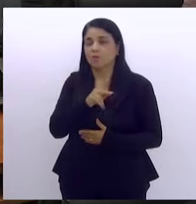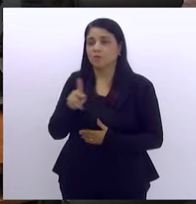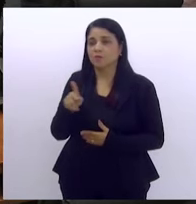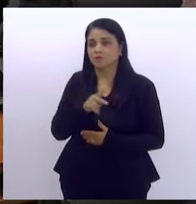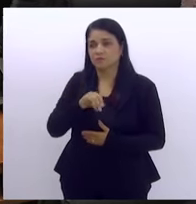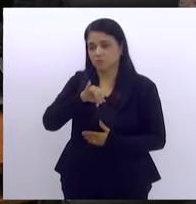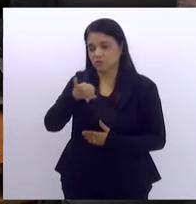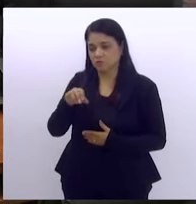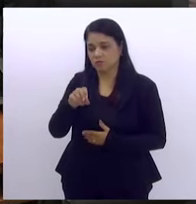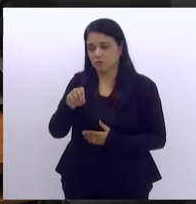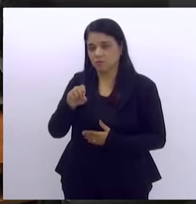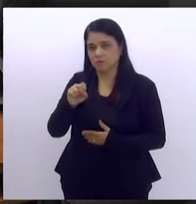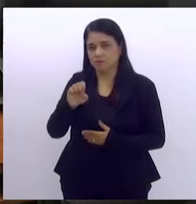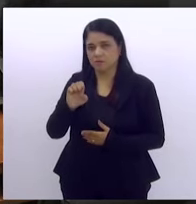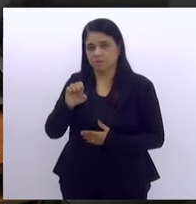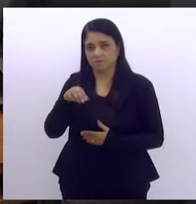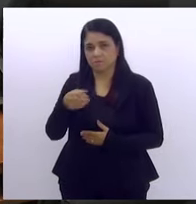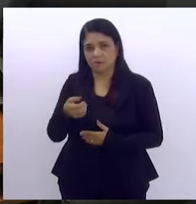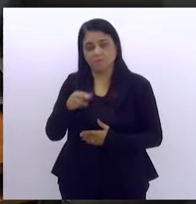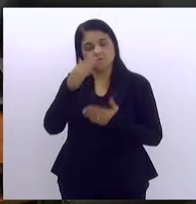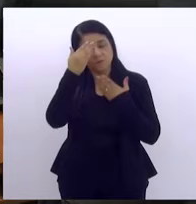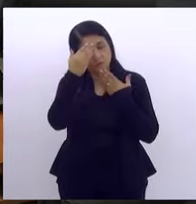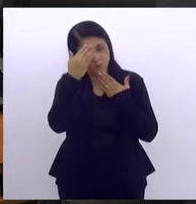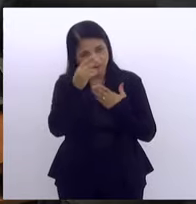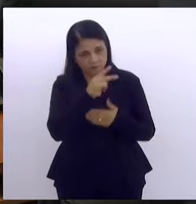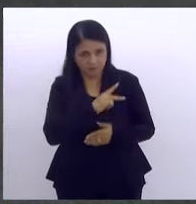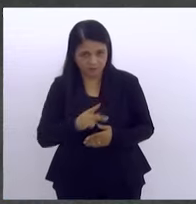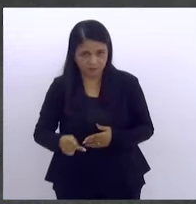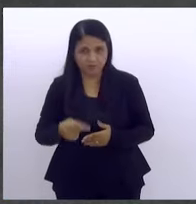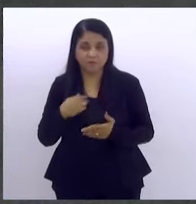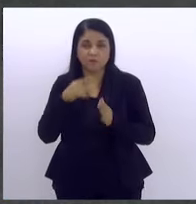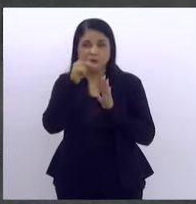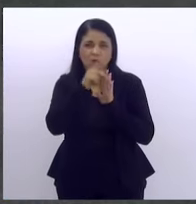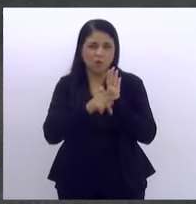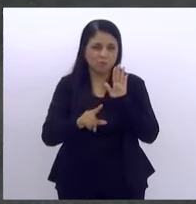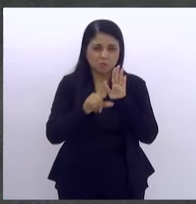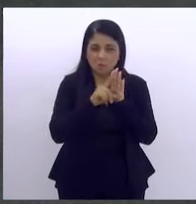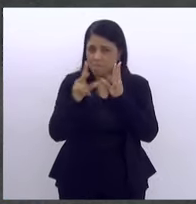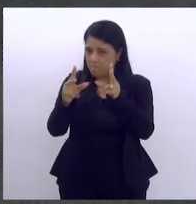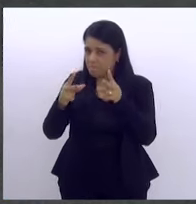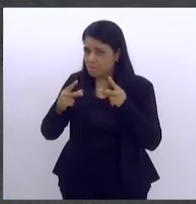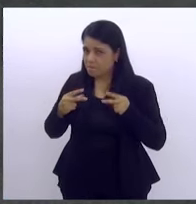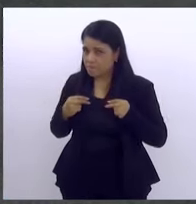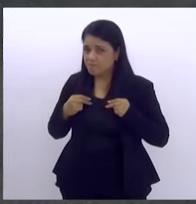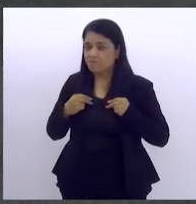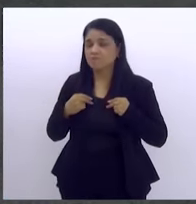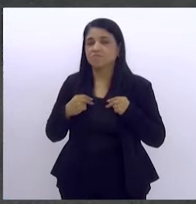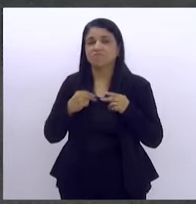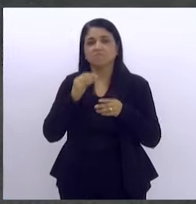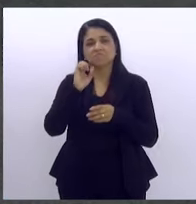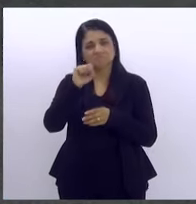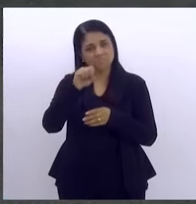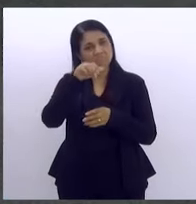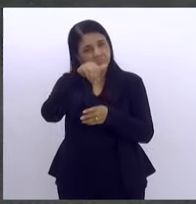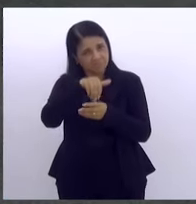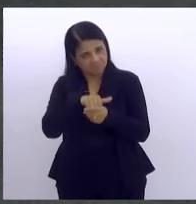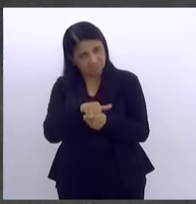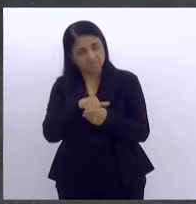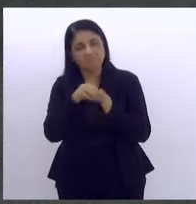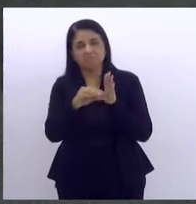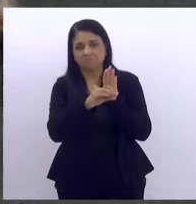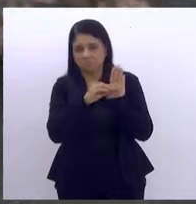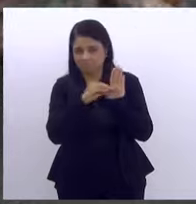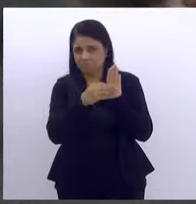Josimar. Obrigado, presidenta. O projeto é meritório, nosso parecer é favorável,